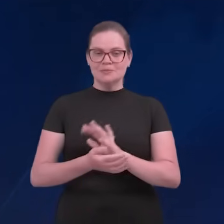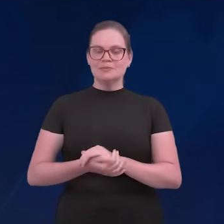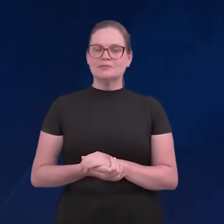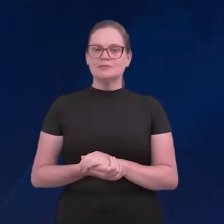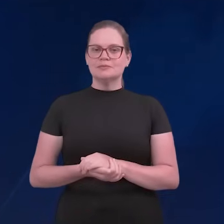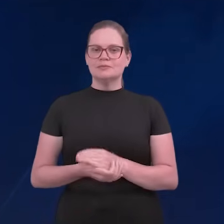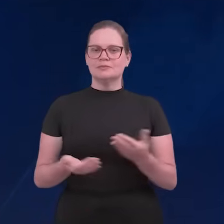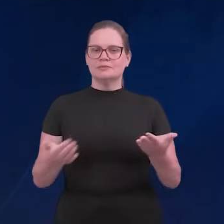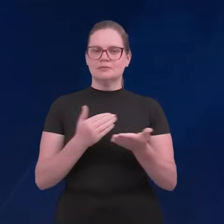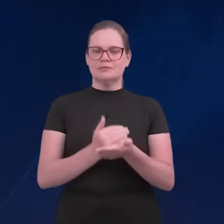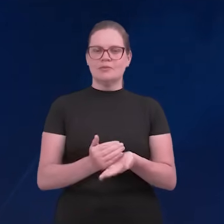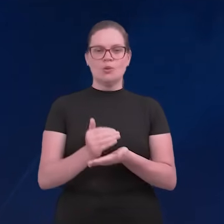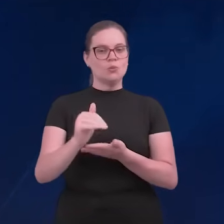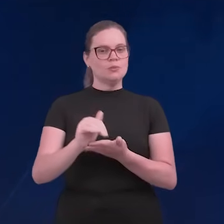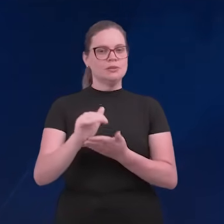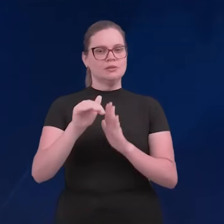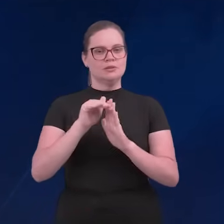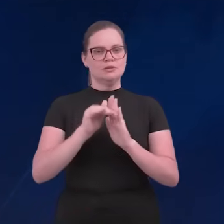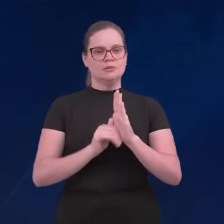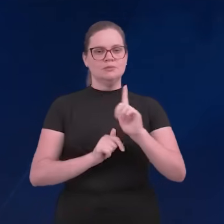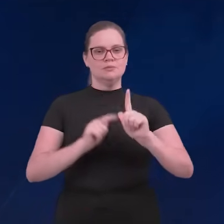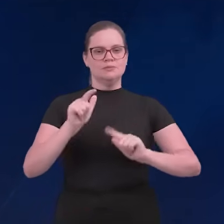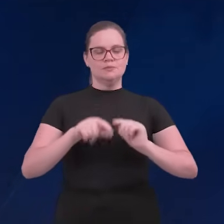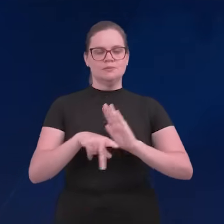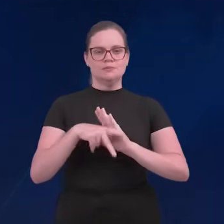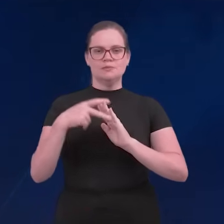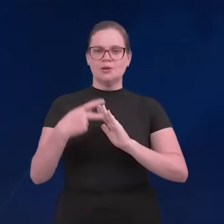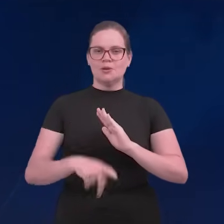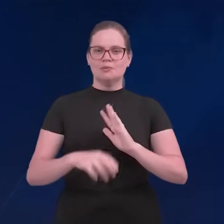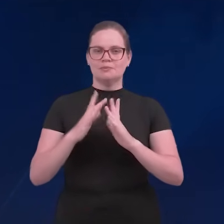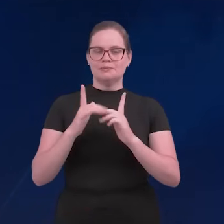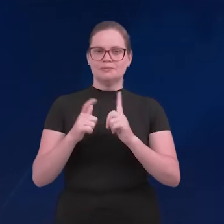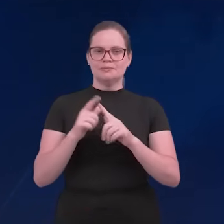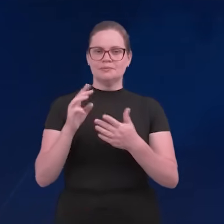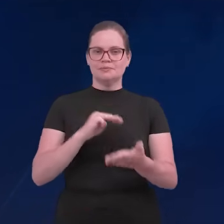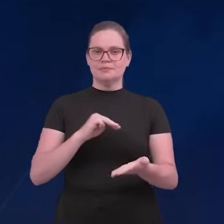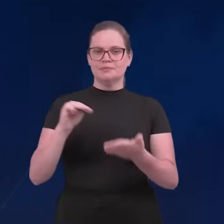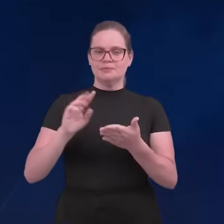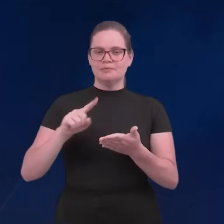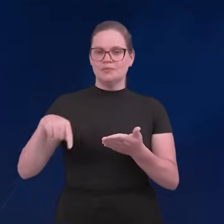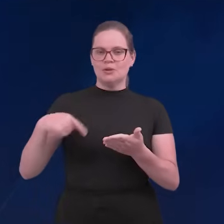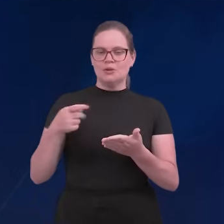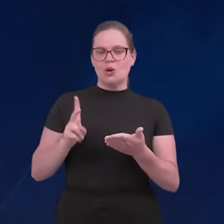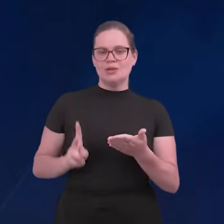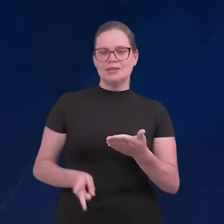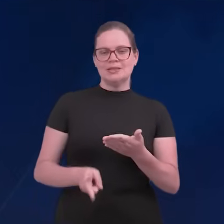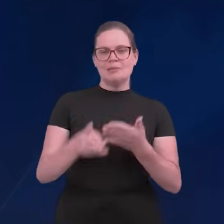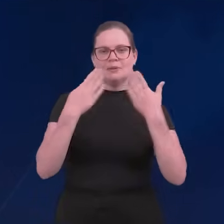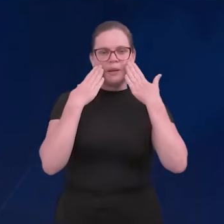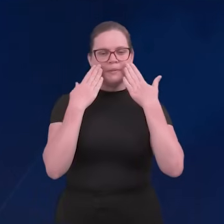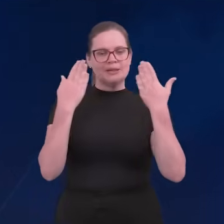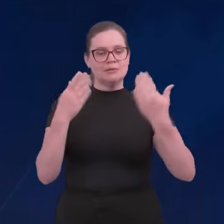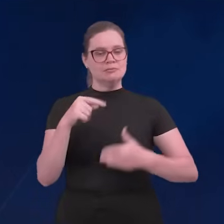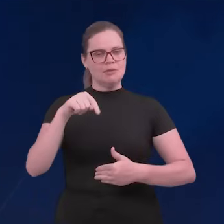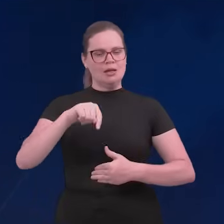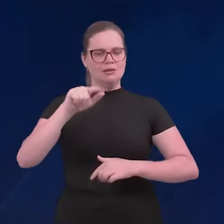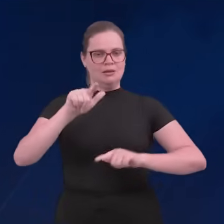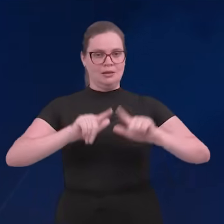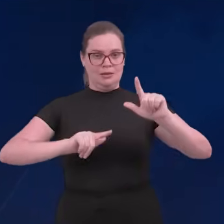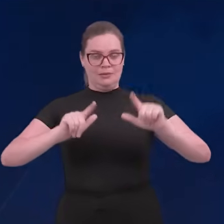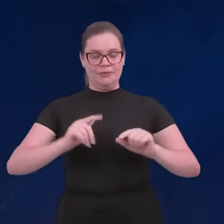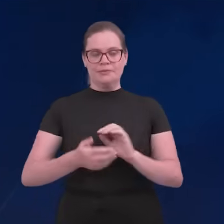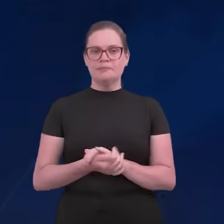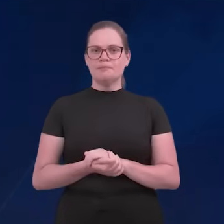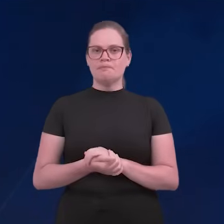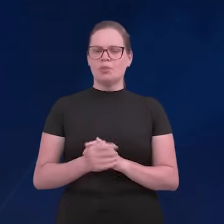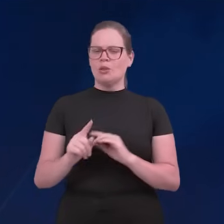é o programa da Igreja Cristã Maranata que sempre apresentamos por meio deste canal. Nosso propósito,